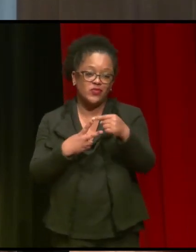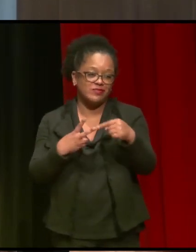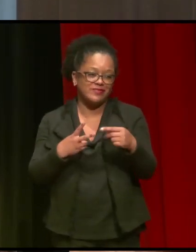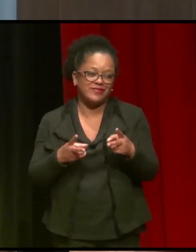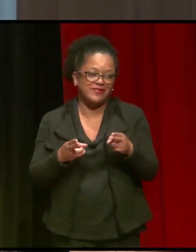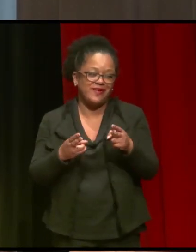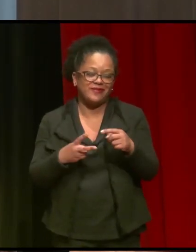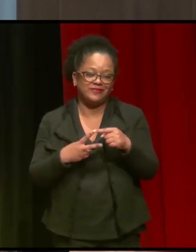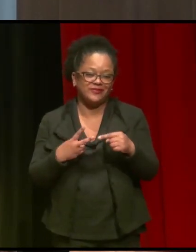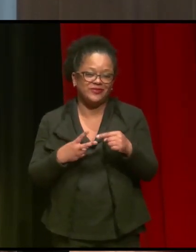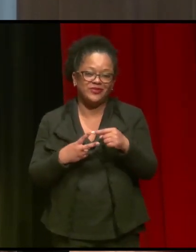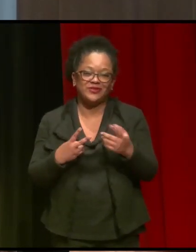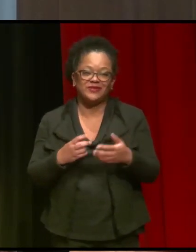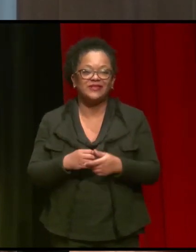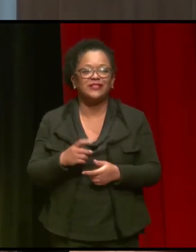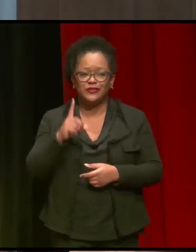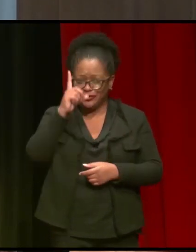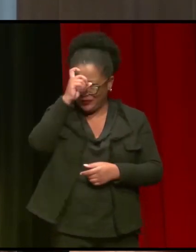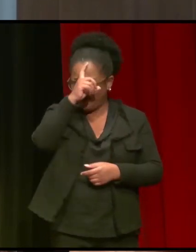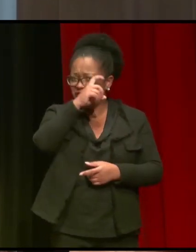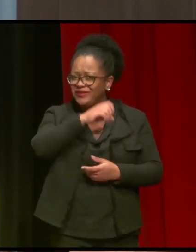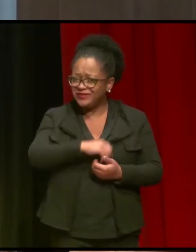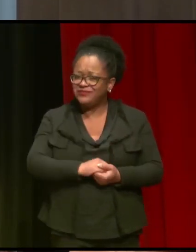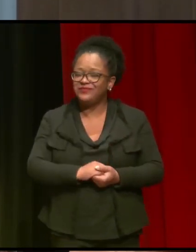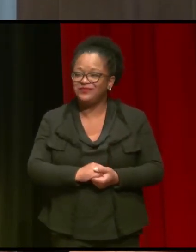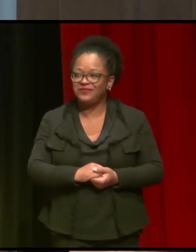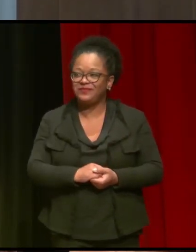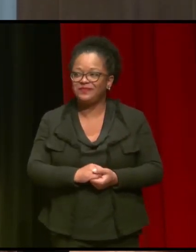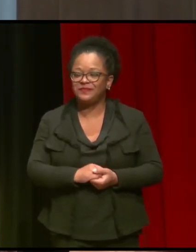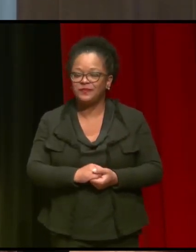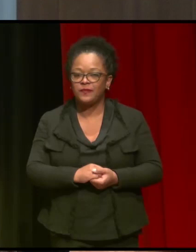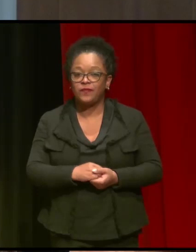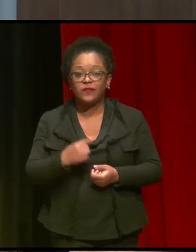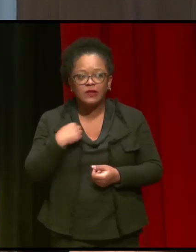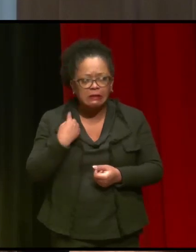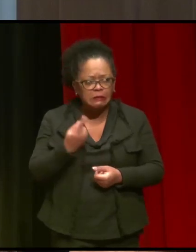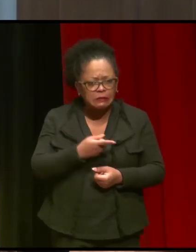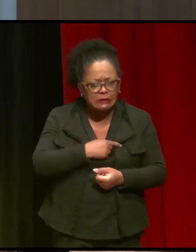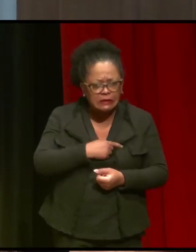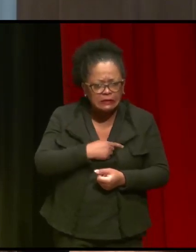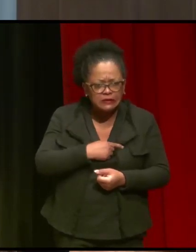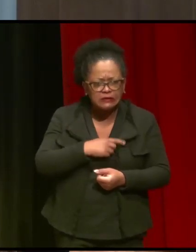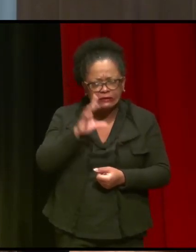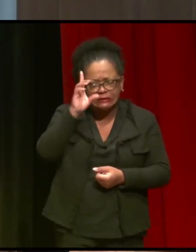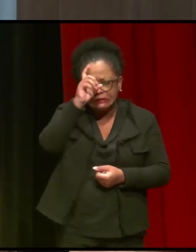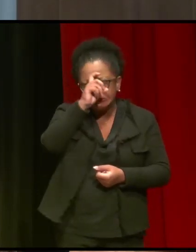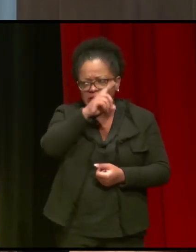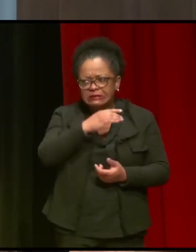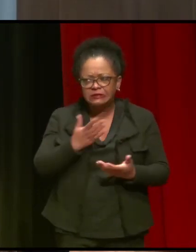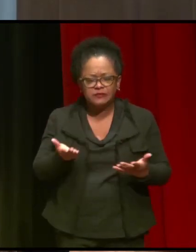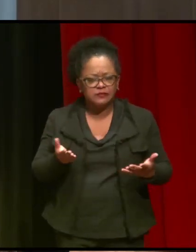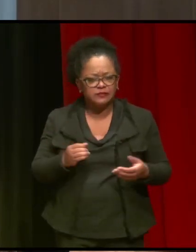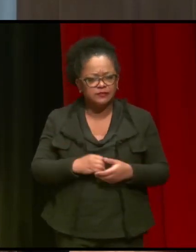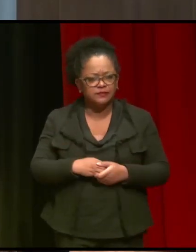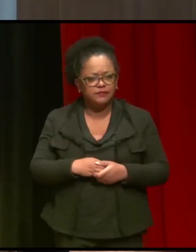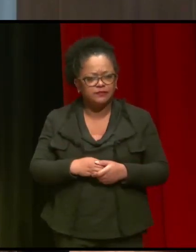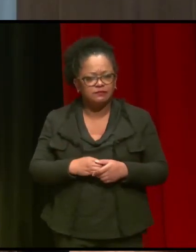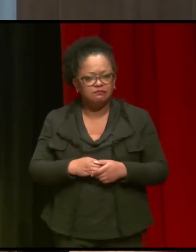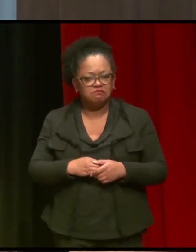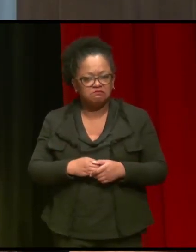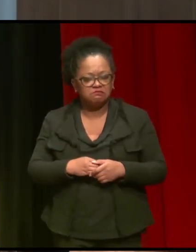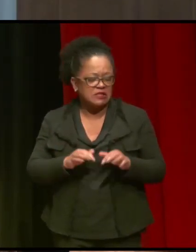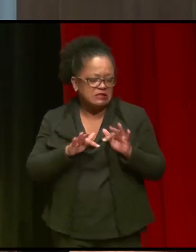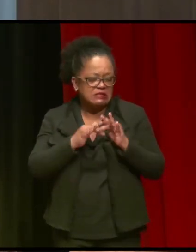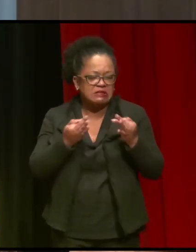Os dois. Os dois é difícil, né? No nosso ponto de vista humano, parece que perdoar pecado assim é mais simplório, né?